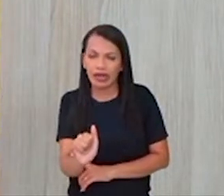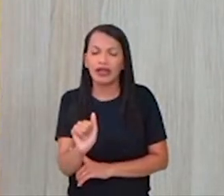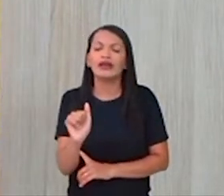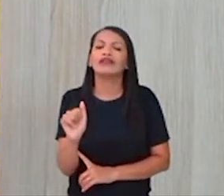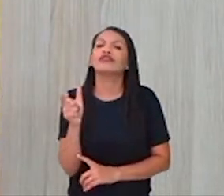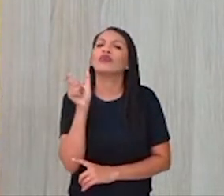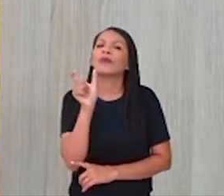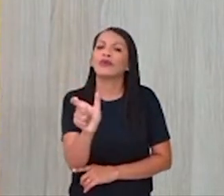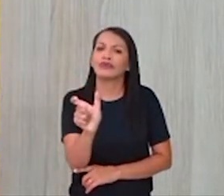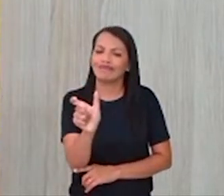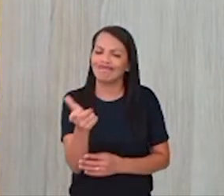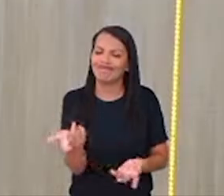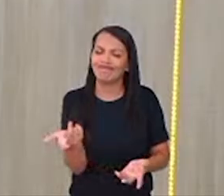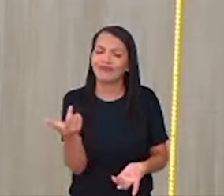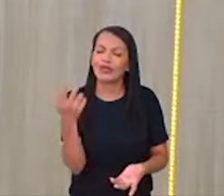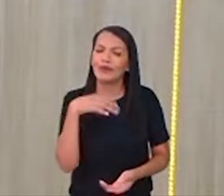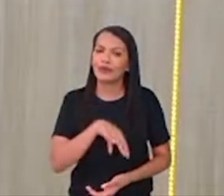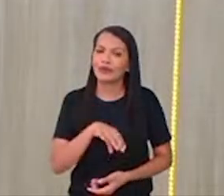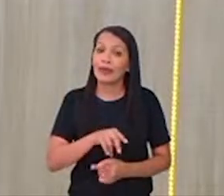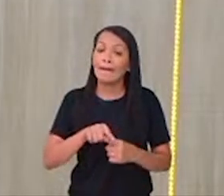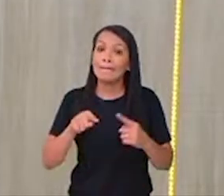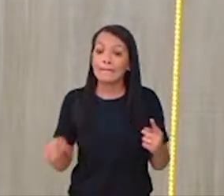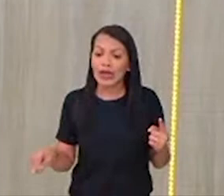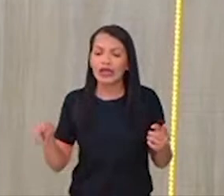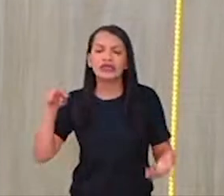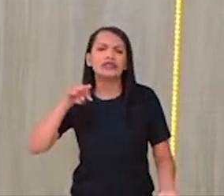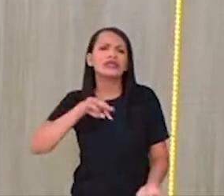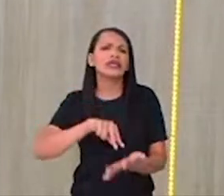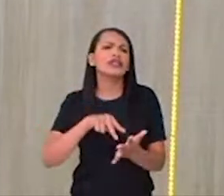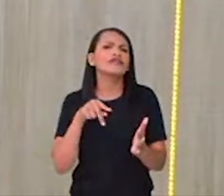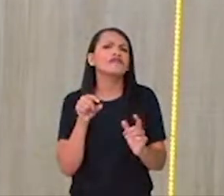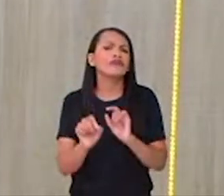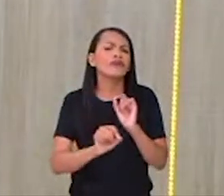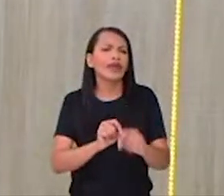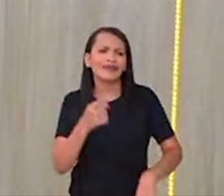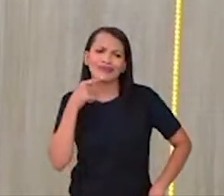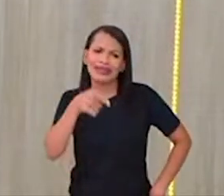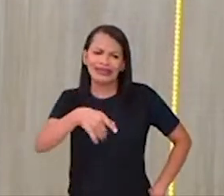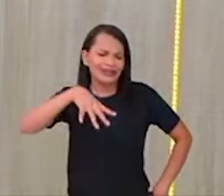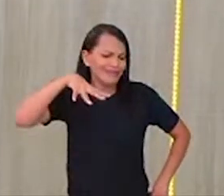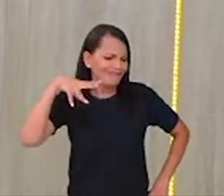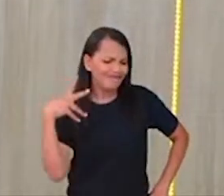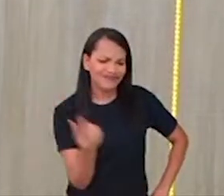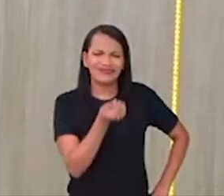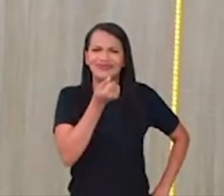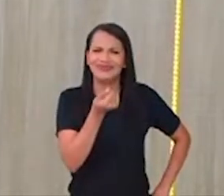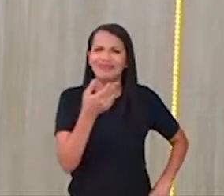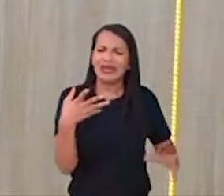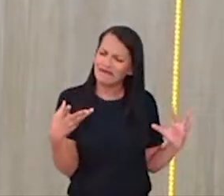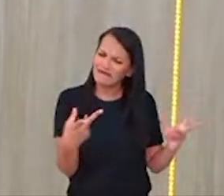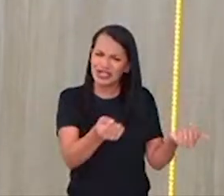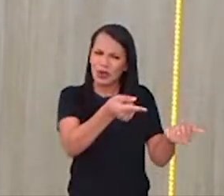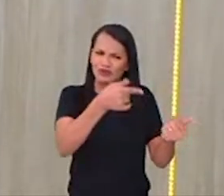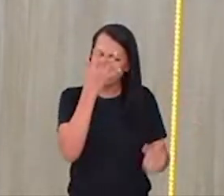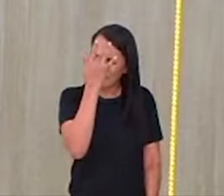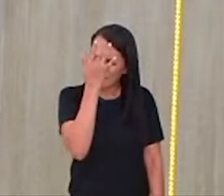inteligente, talvez. Isso. E a letra da música, porque a gente vê que é o registro escrito da canção, né?